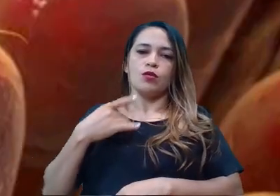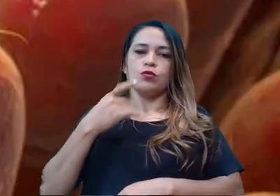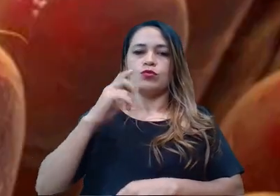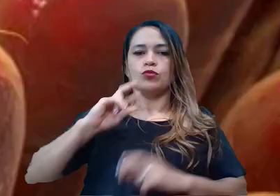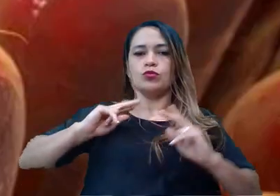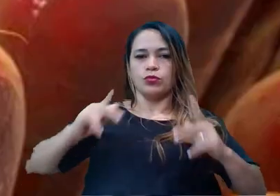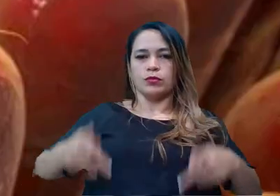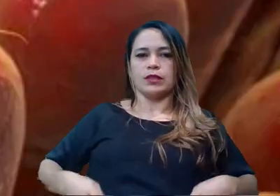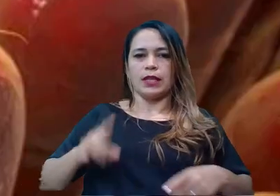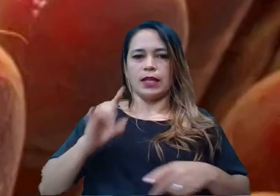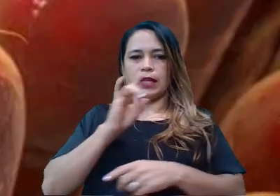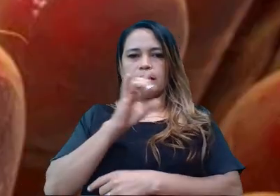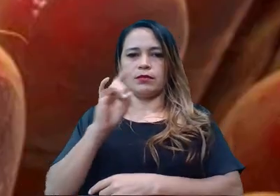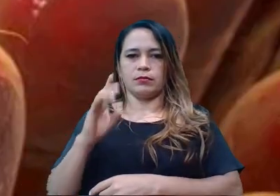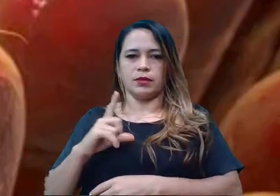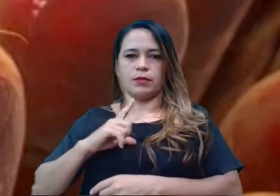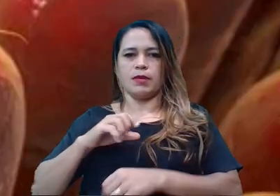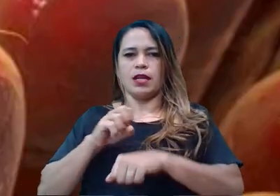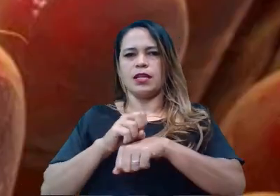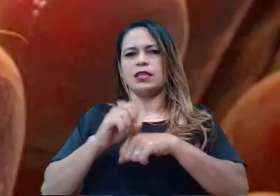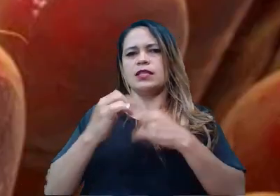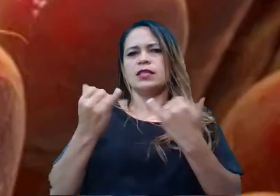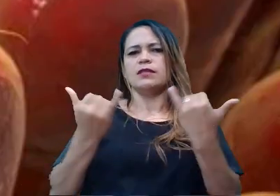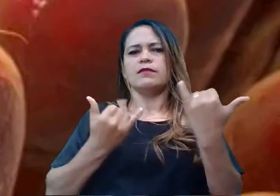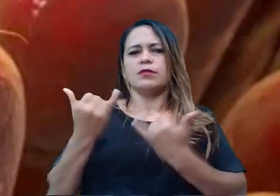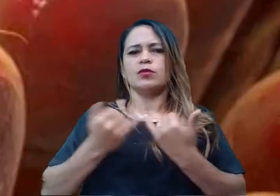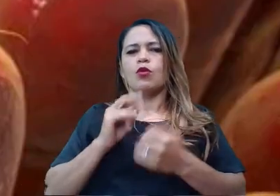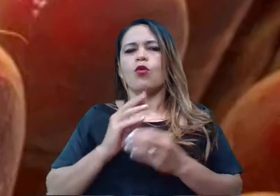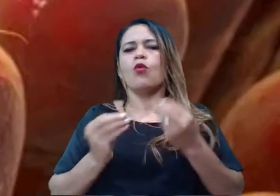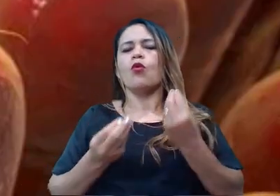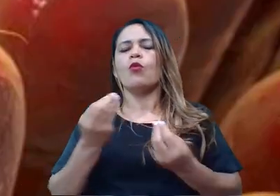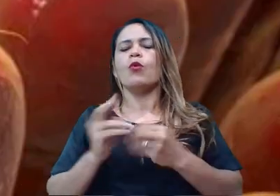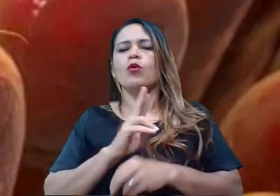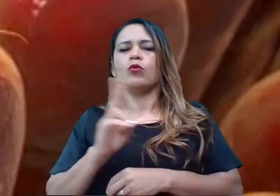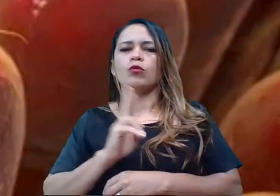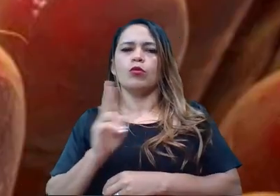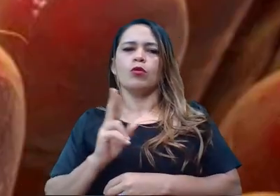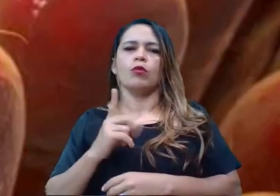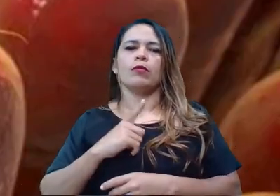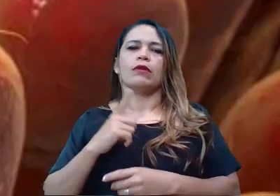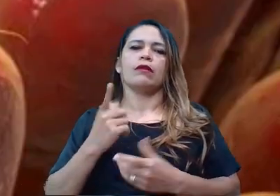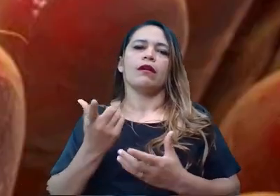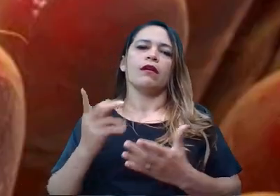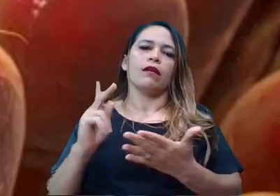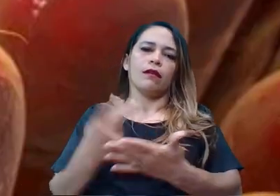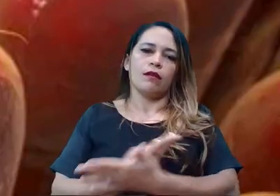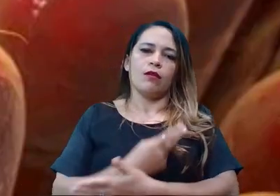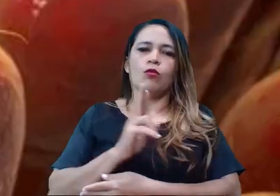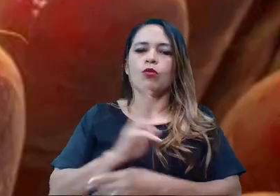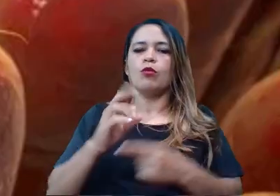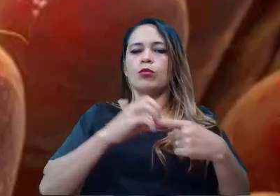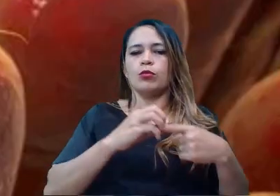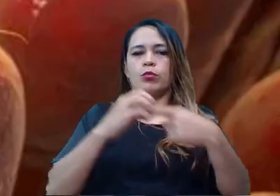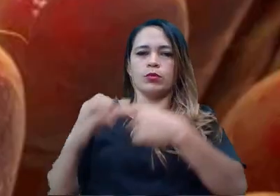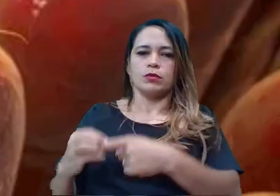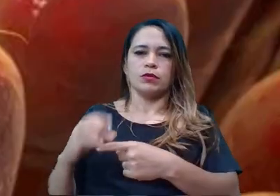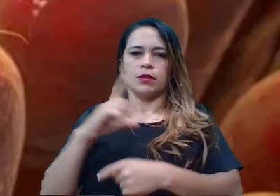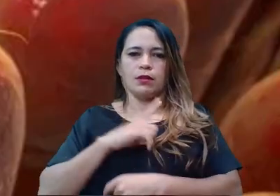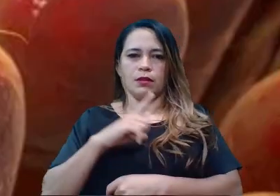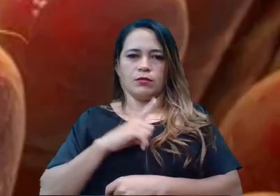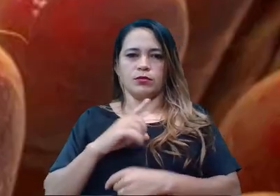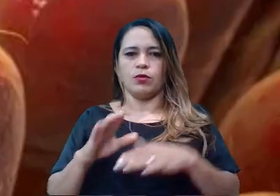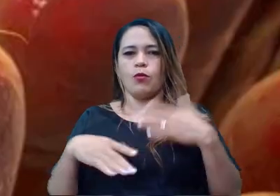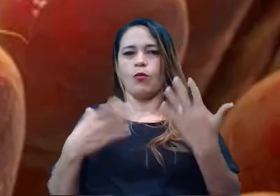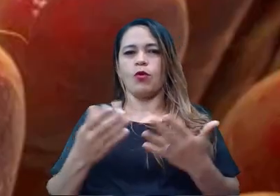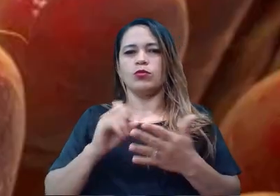eu vou destacar várias informações com você. Como é que é o nome do agente causador, ou seja, como é que é o nome do protozoário que causa doença,